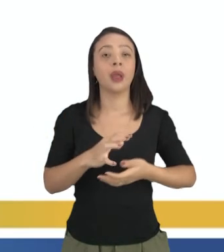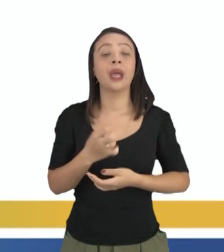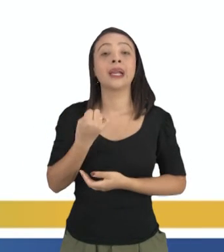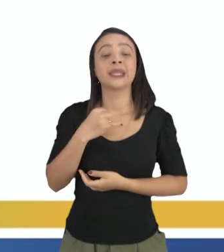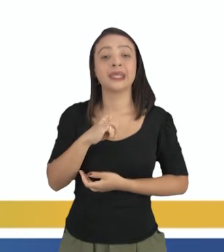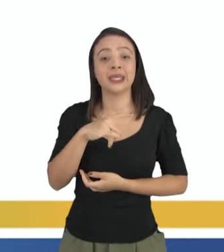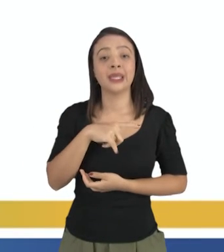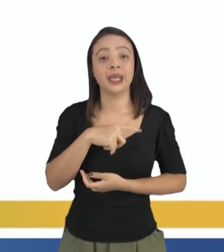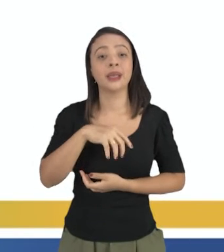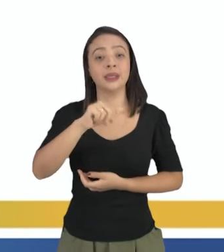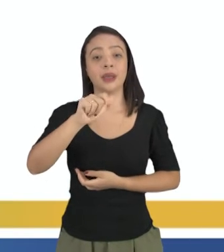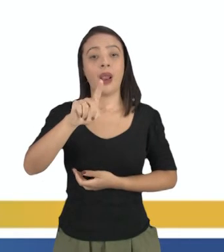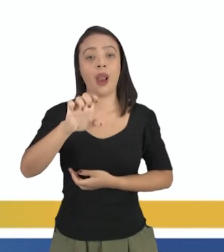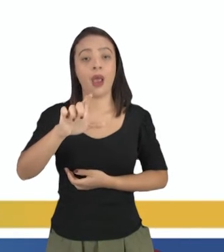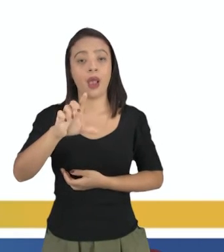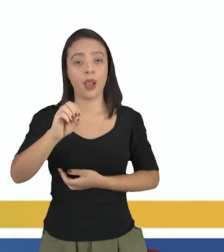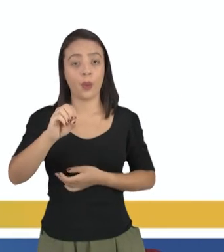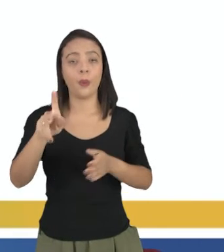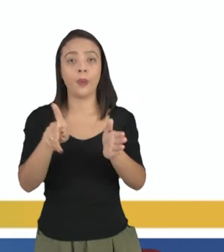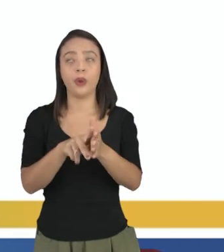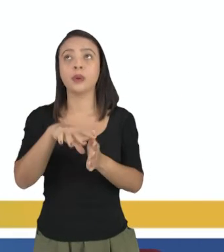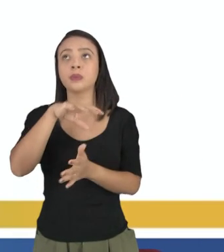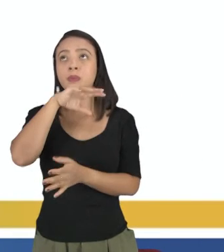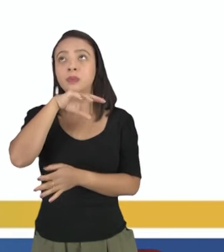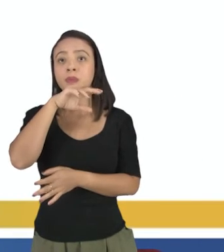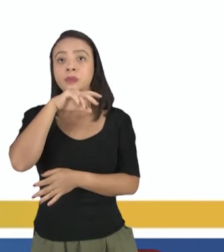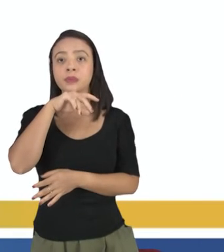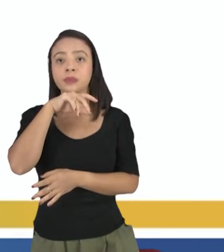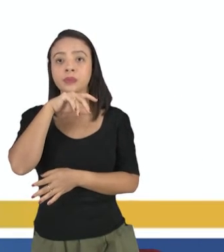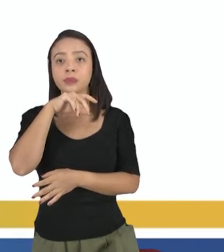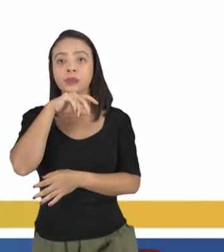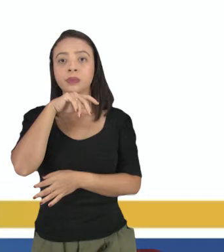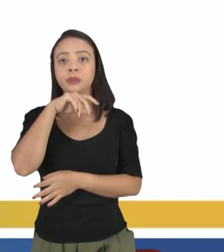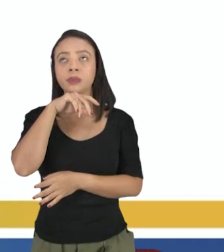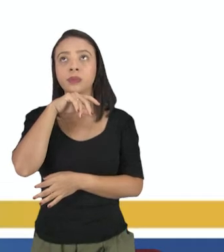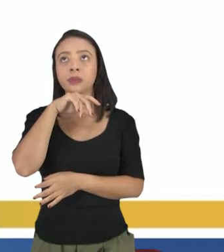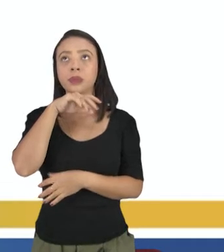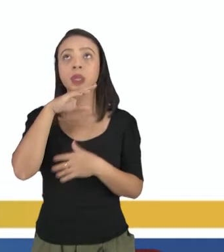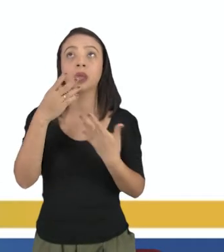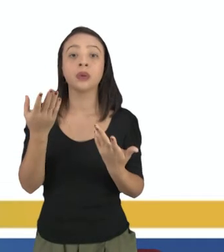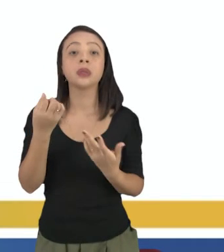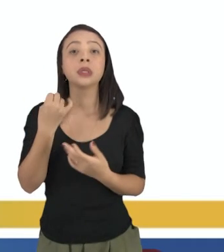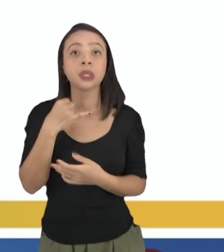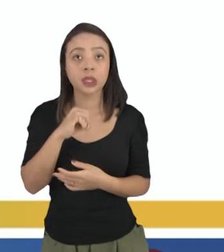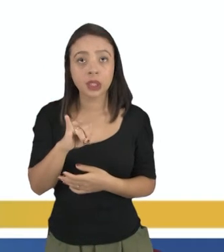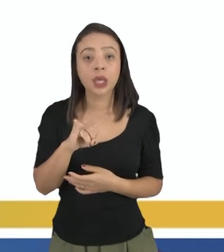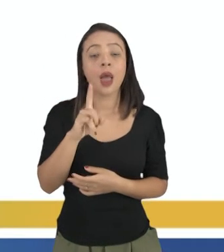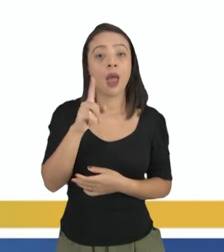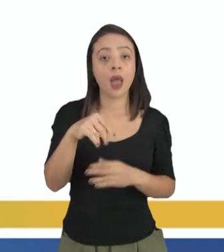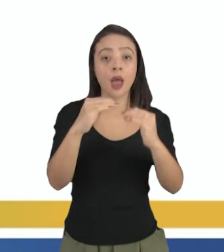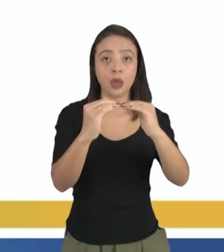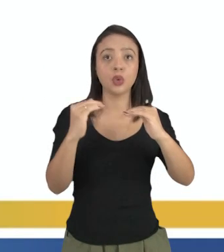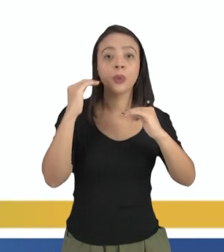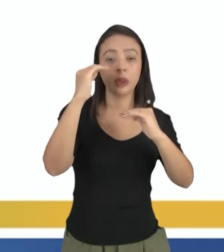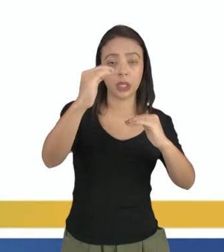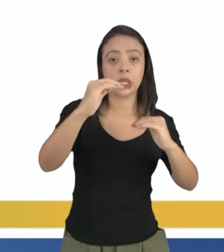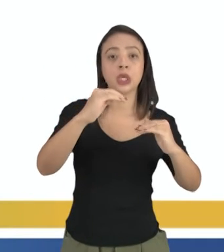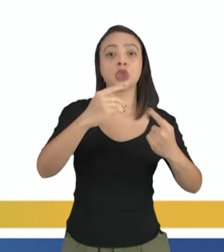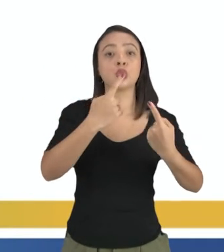existe esse alelo no animal, né, o alelo letal, quando o alelo letal ele é dominante nesse